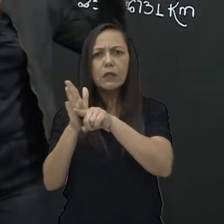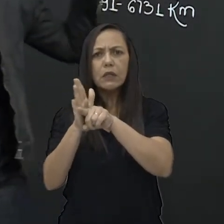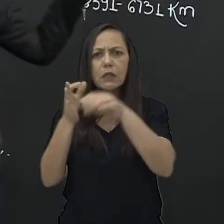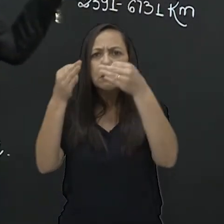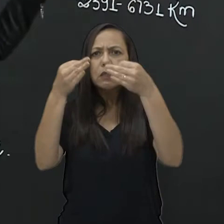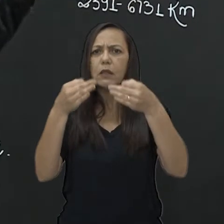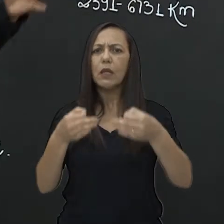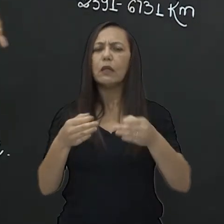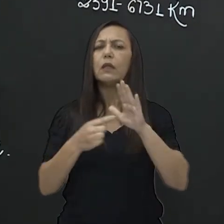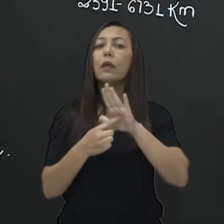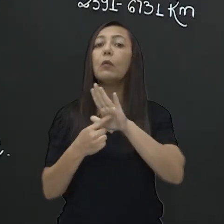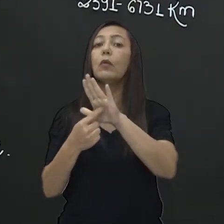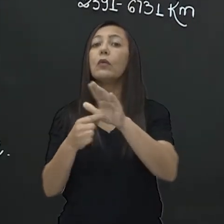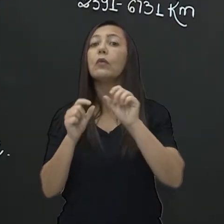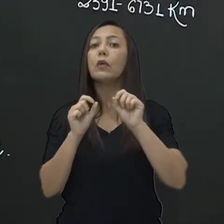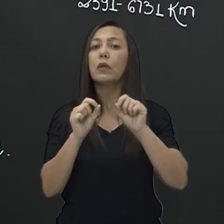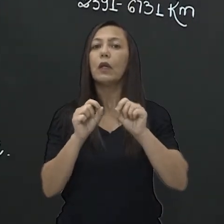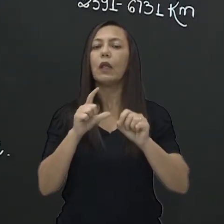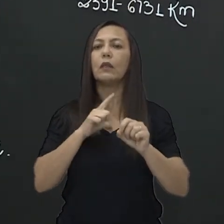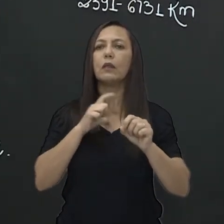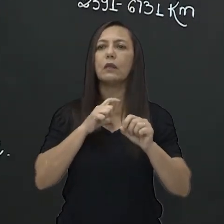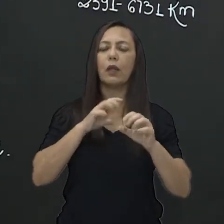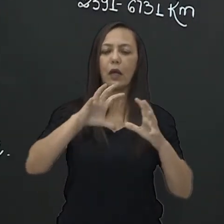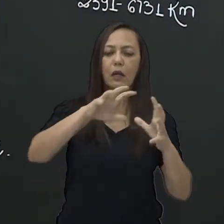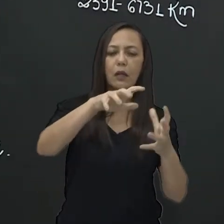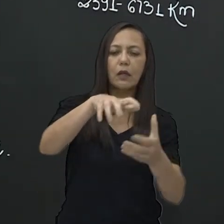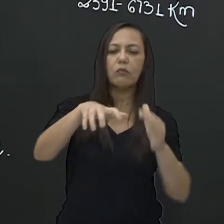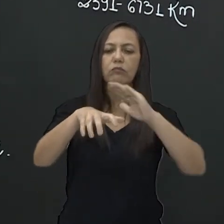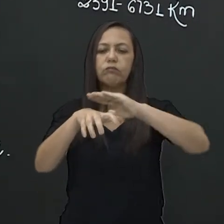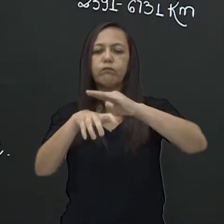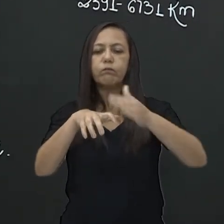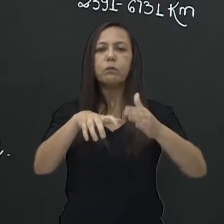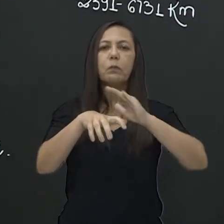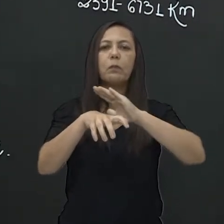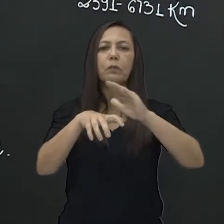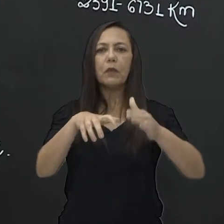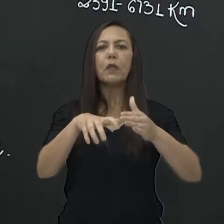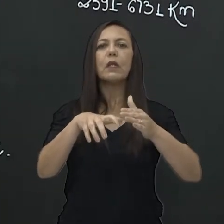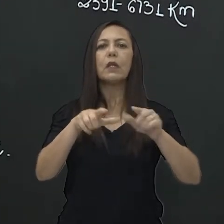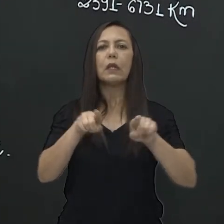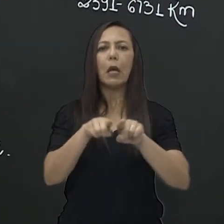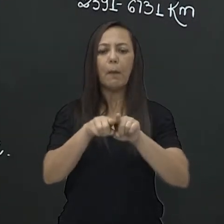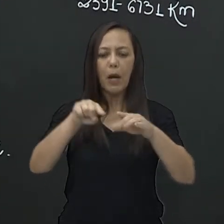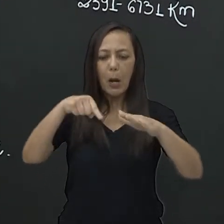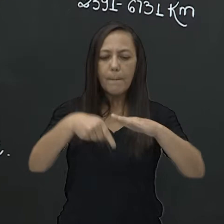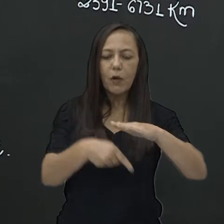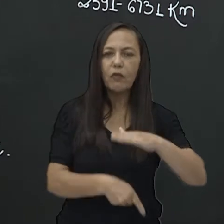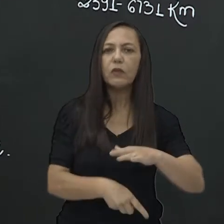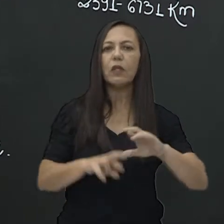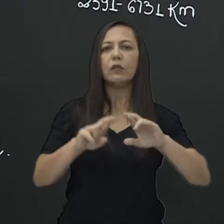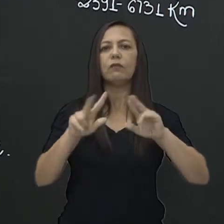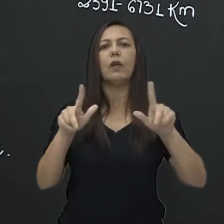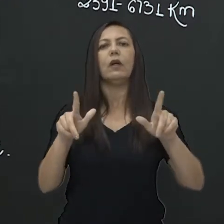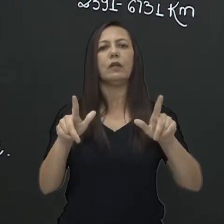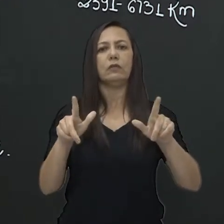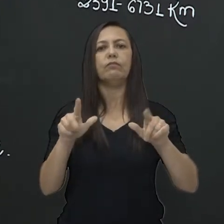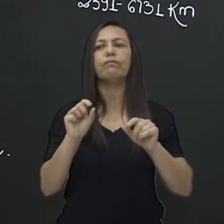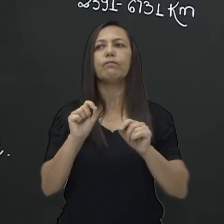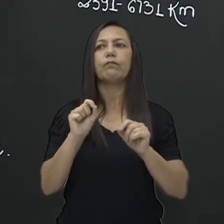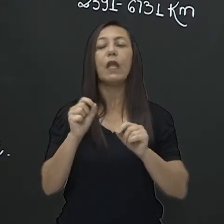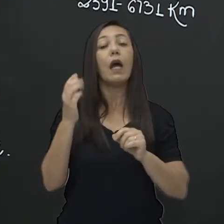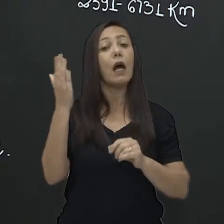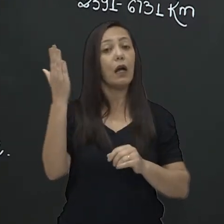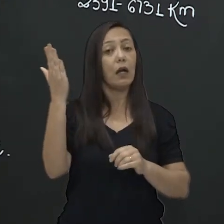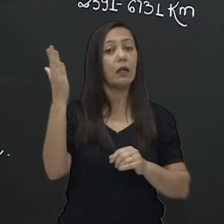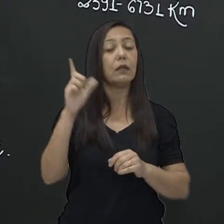medição, eles indicam que nós temos camadas diferentes, consistências diferentes e a profundidade que temos. Aqui, nesse